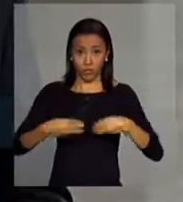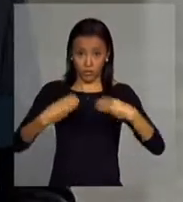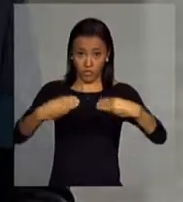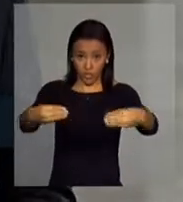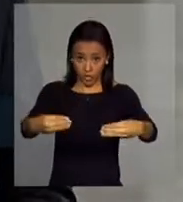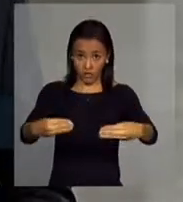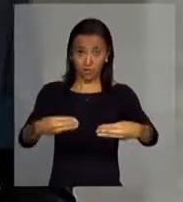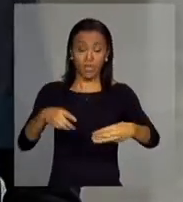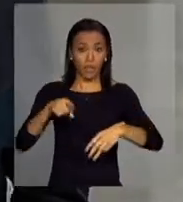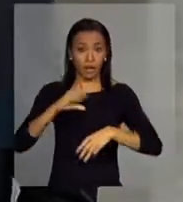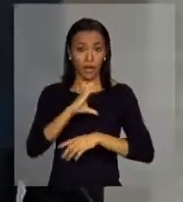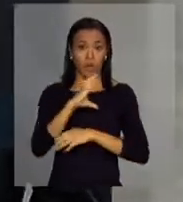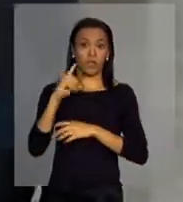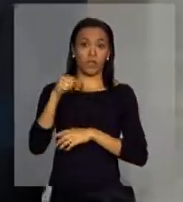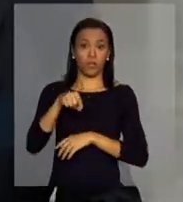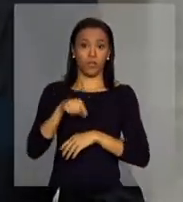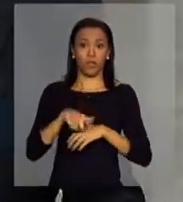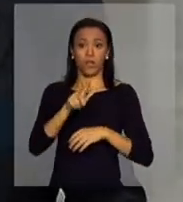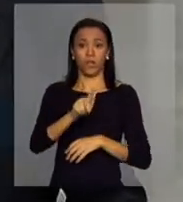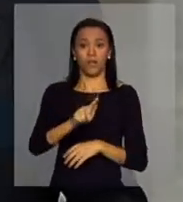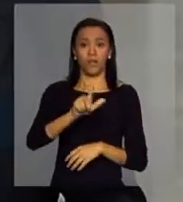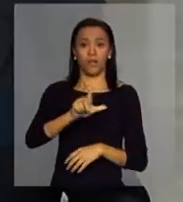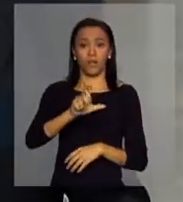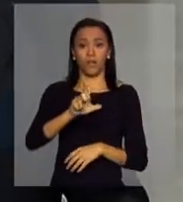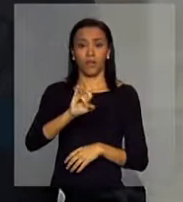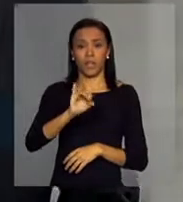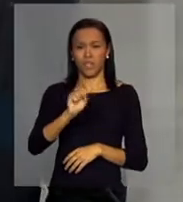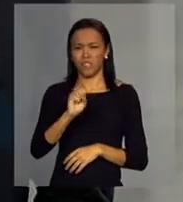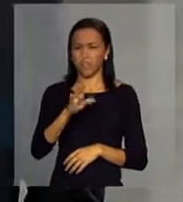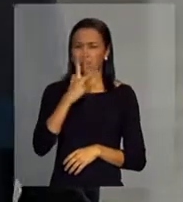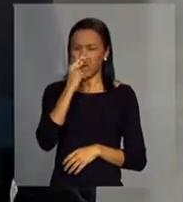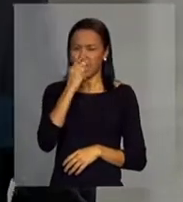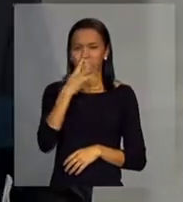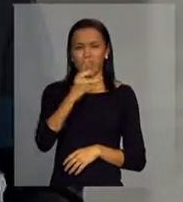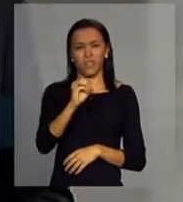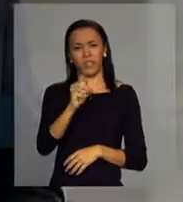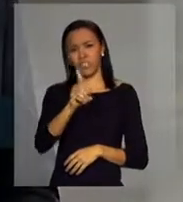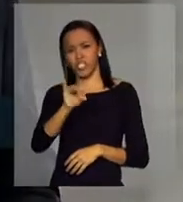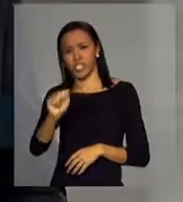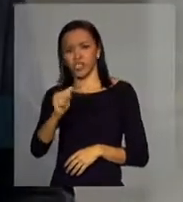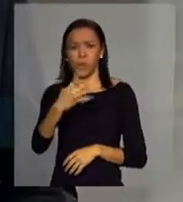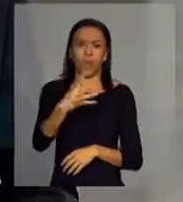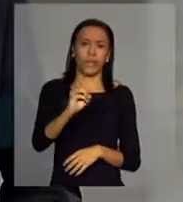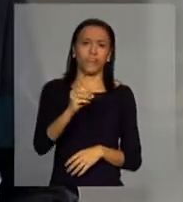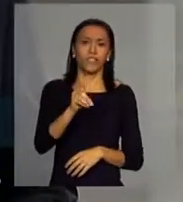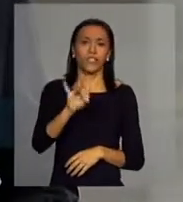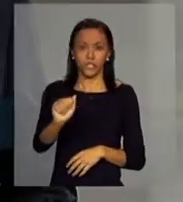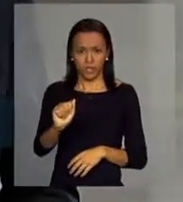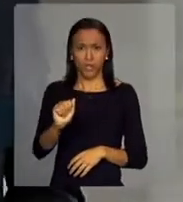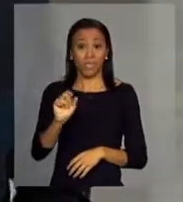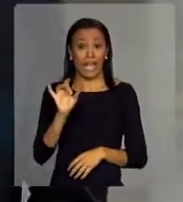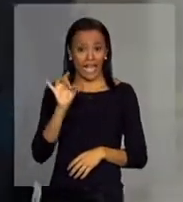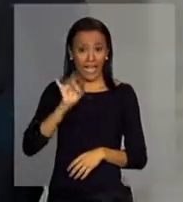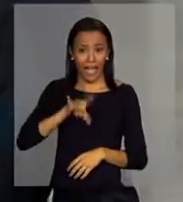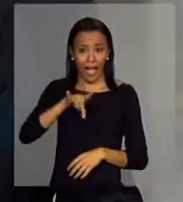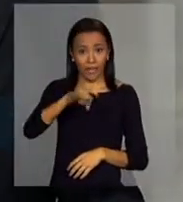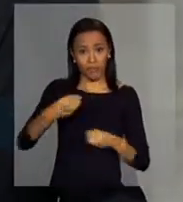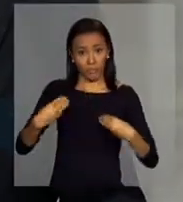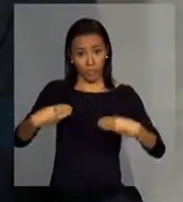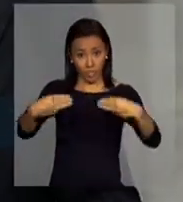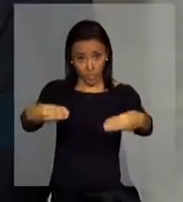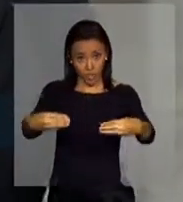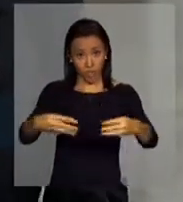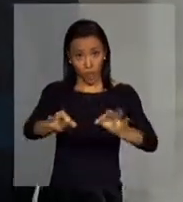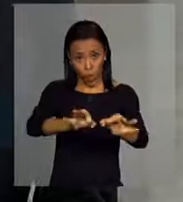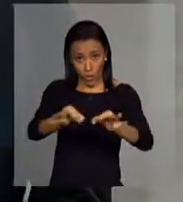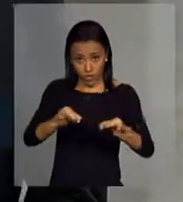Gleisi, que durante esses dias, acho que 30 dias, 40 dias, elaboraram, cada ministério a sua parte, a